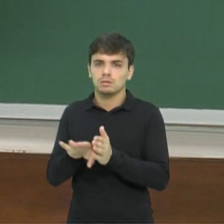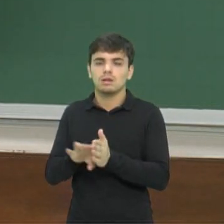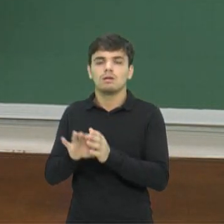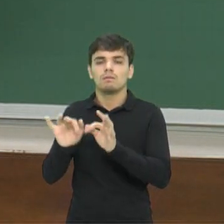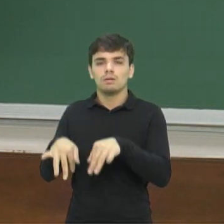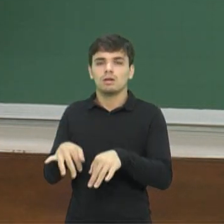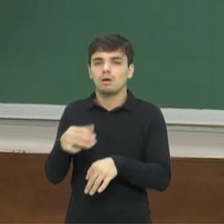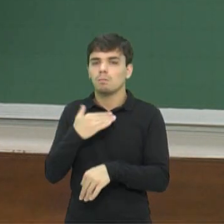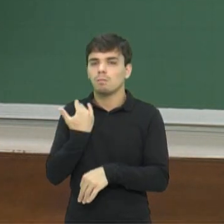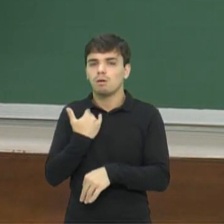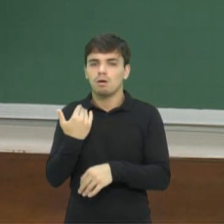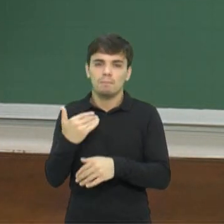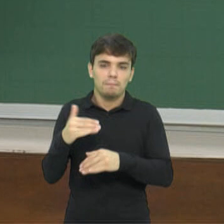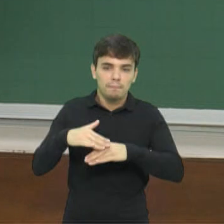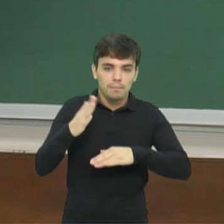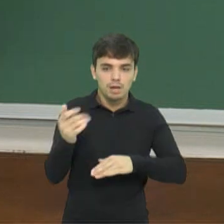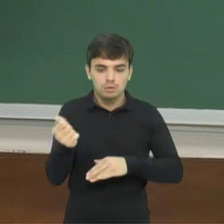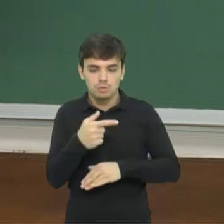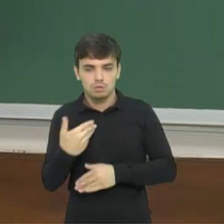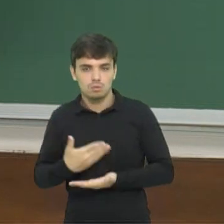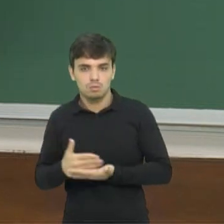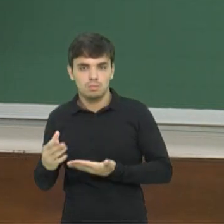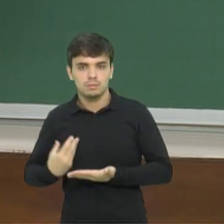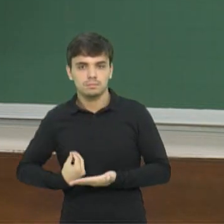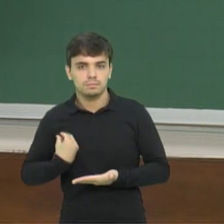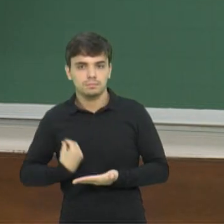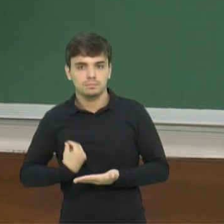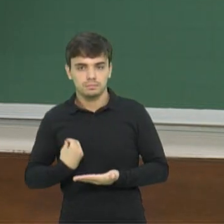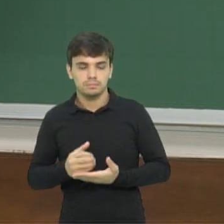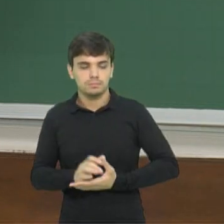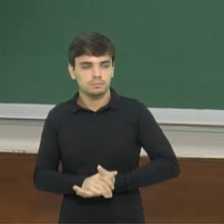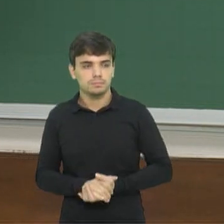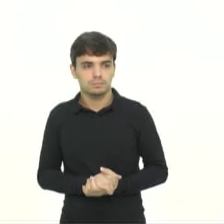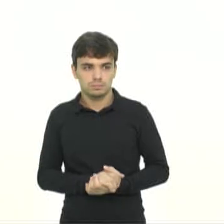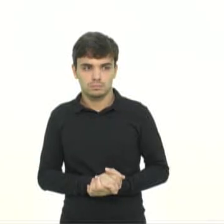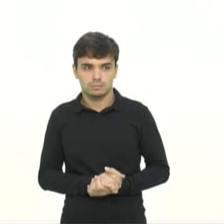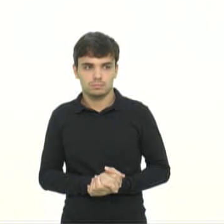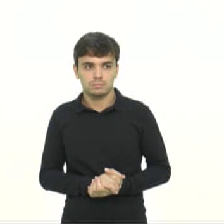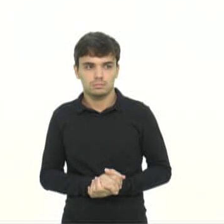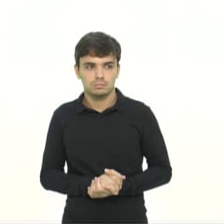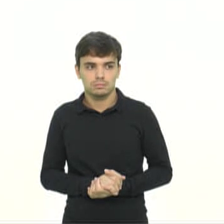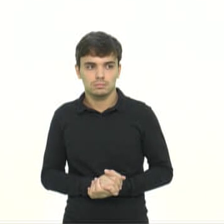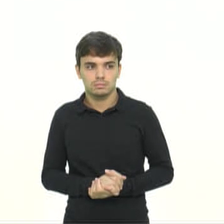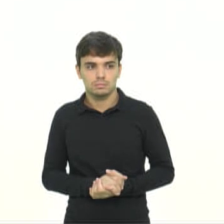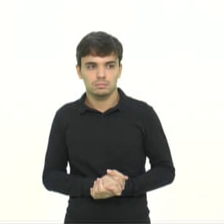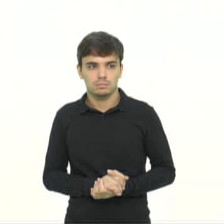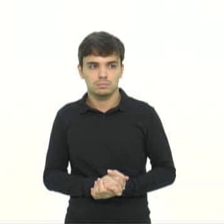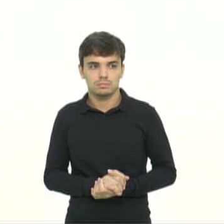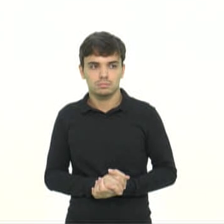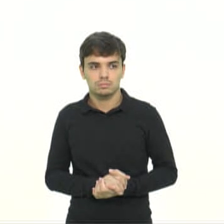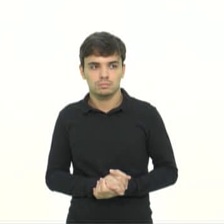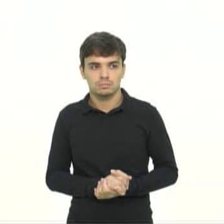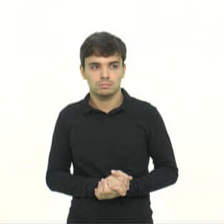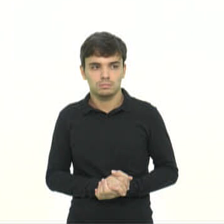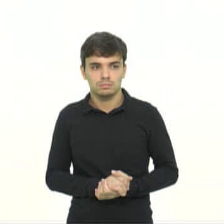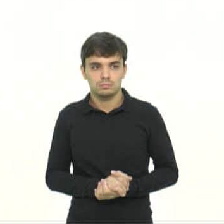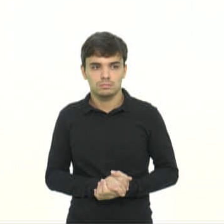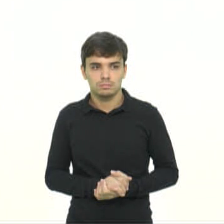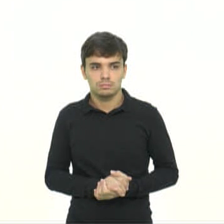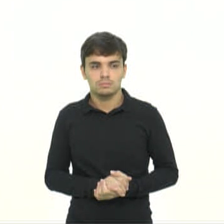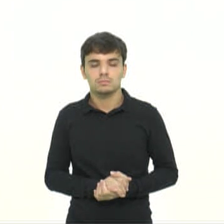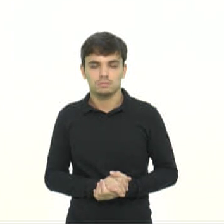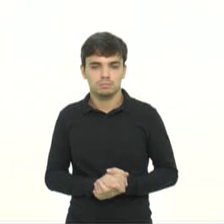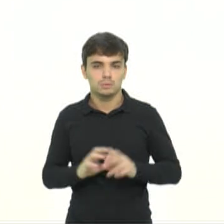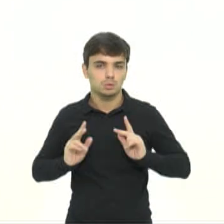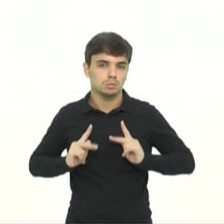morre muito mais do que no início da vida, tá? Se a gente pensar hoje na nossa vida, né? Então, a gente já sabe que não é. Seres humanos, a gente também sabe